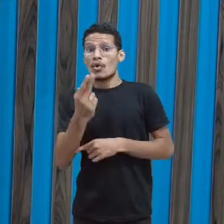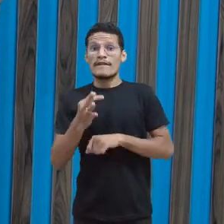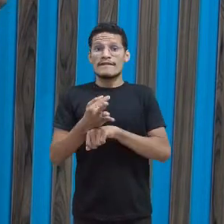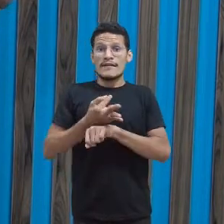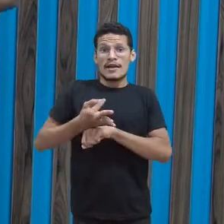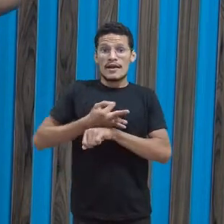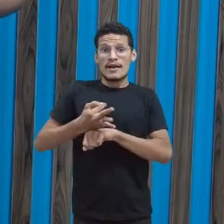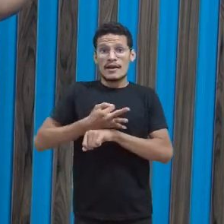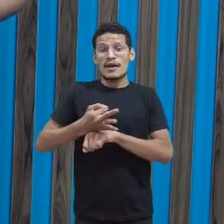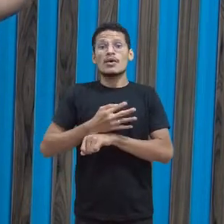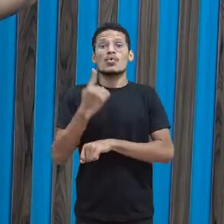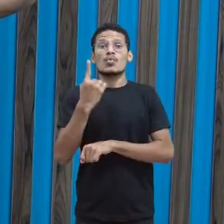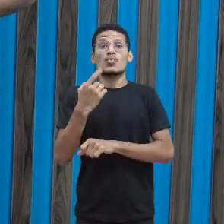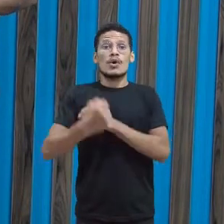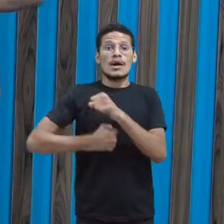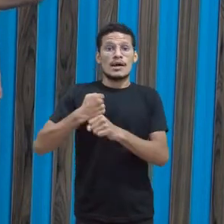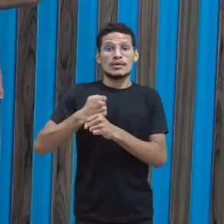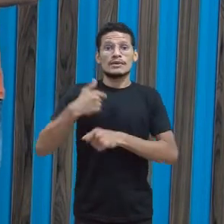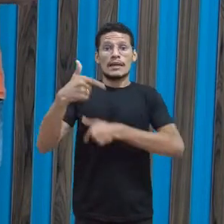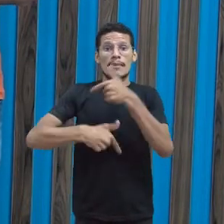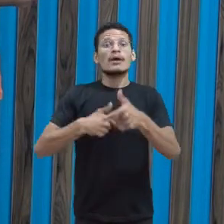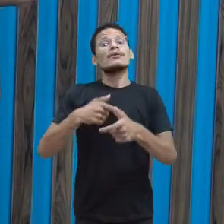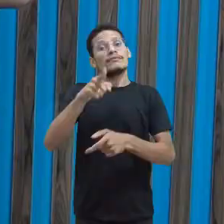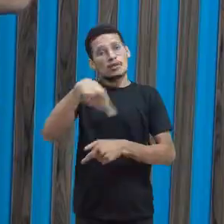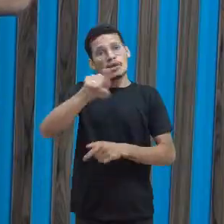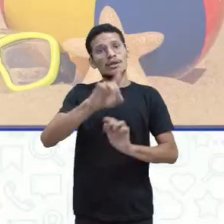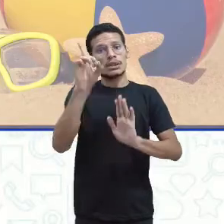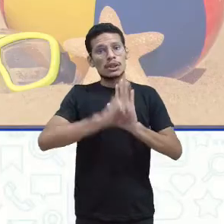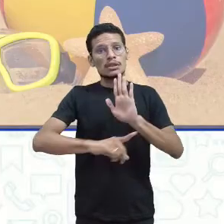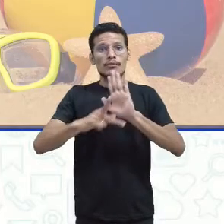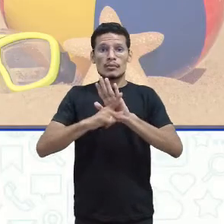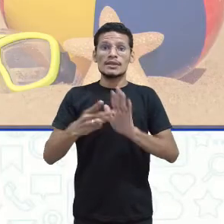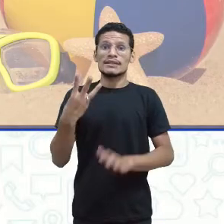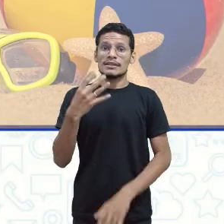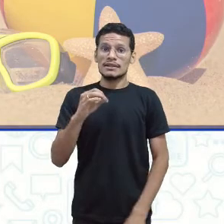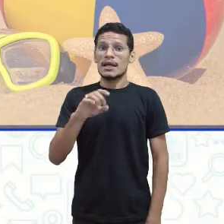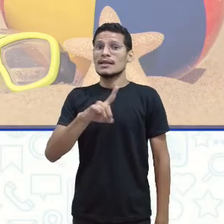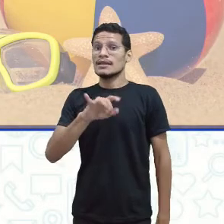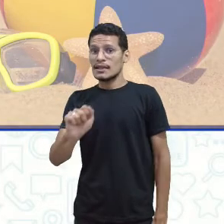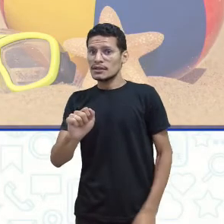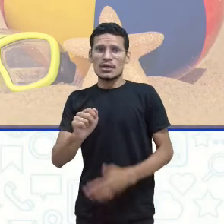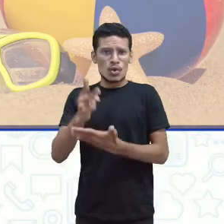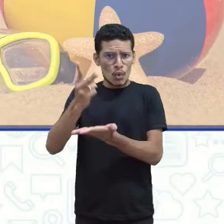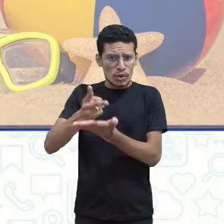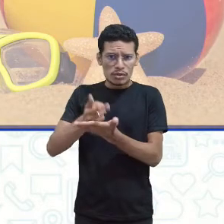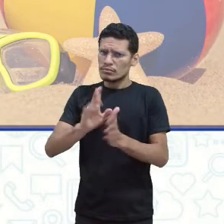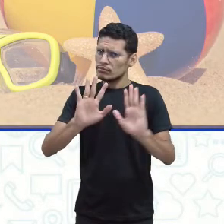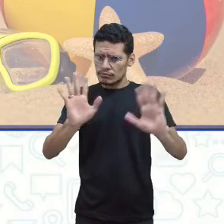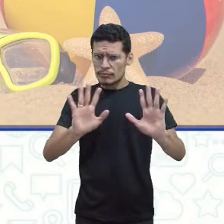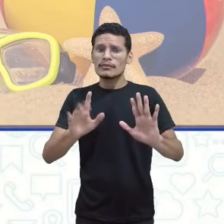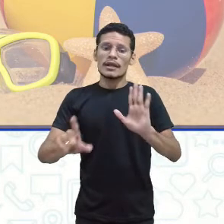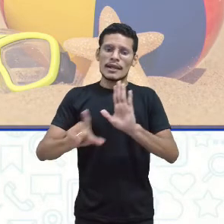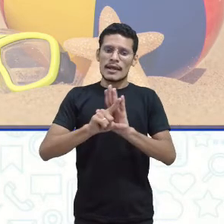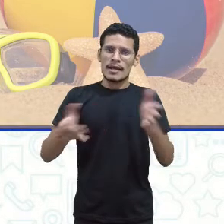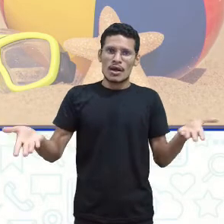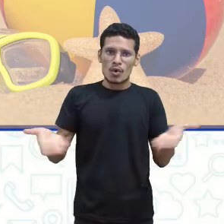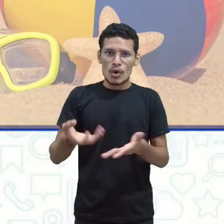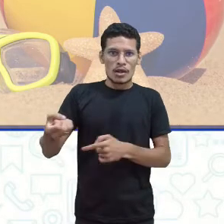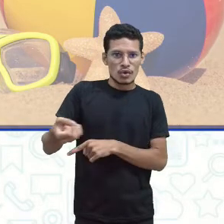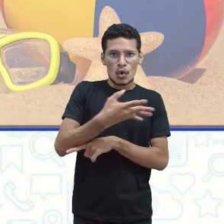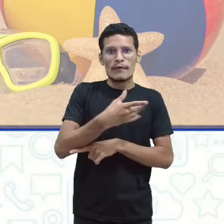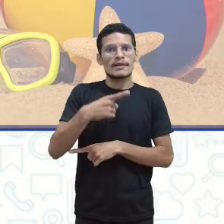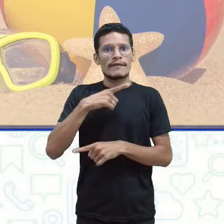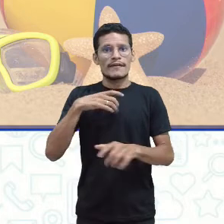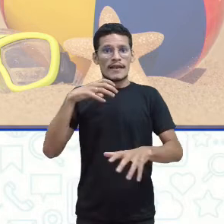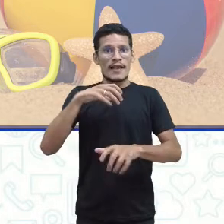de trabalho, você tem direito a 30 dias, que não necessariamente precisam ser contínuos. Na legislação atual, a gente vai falar sobre uma reforma